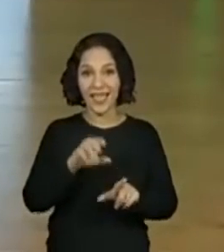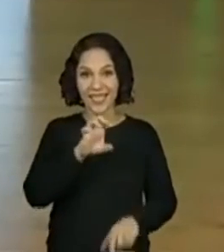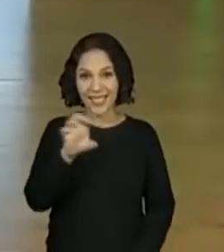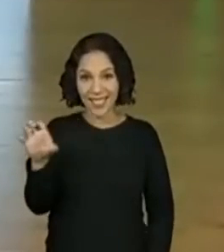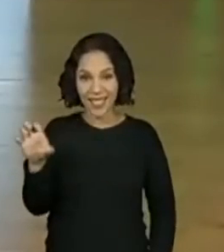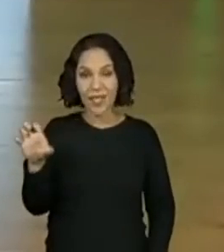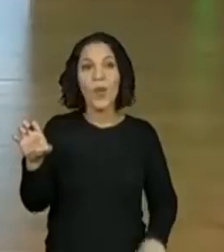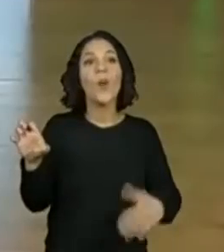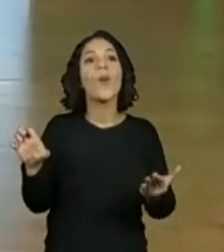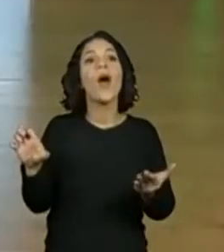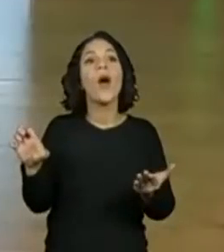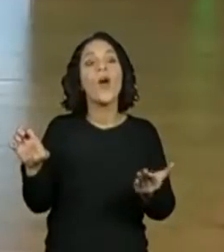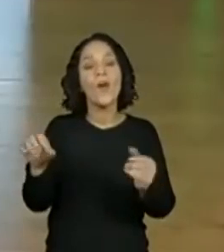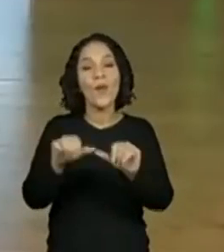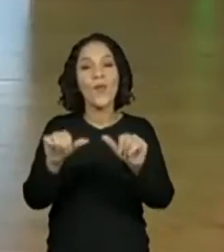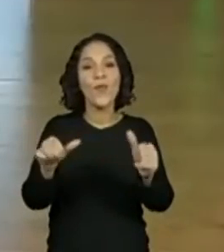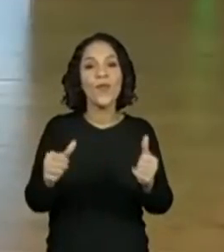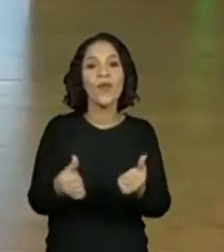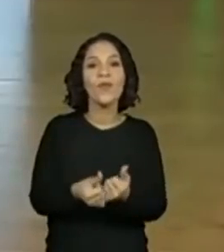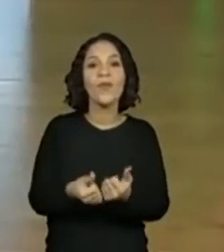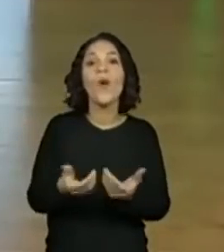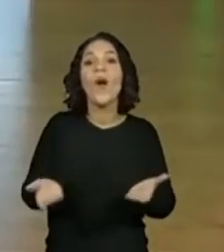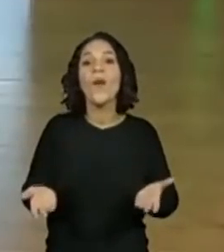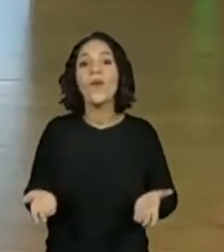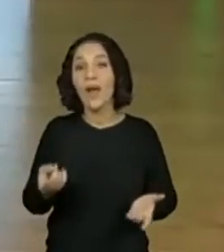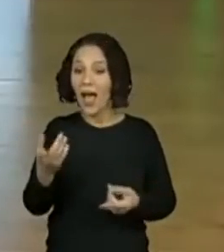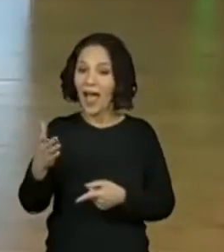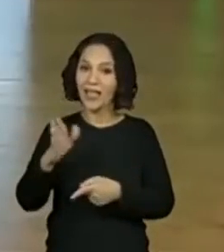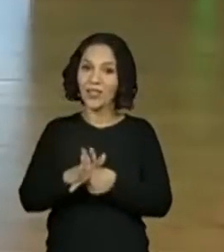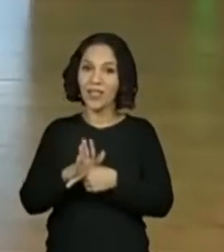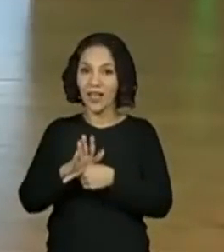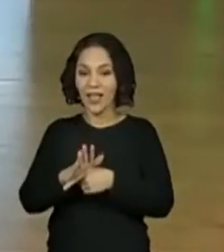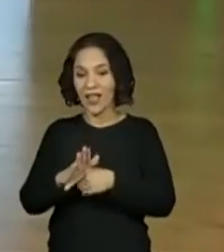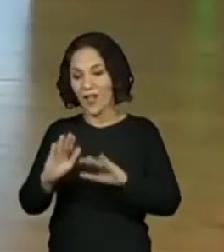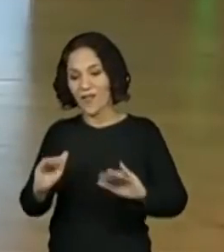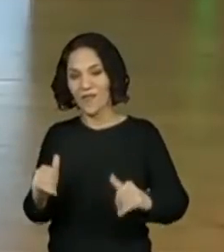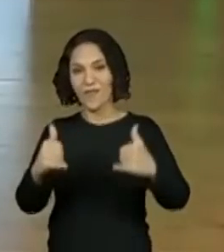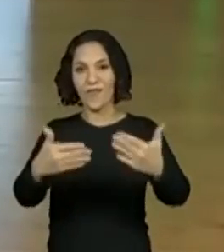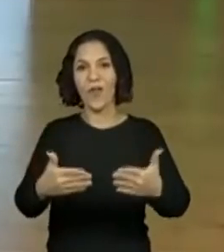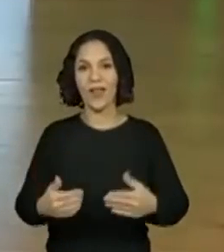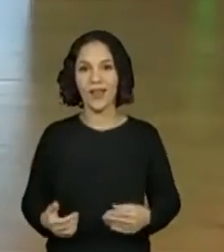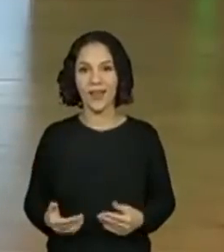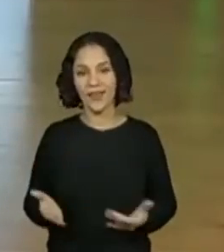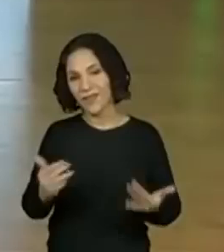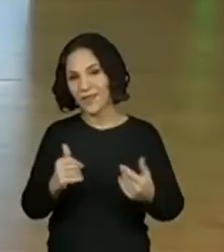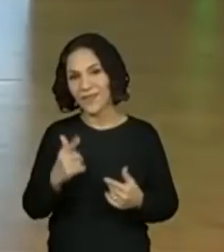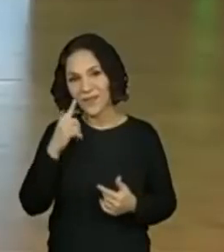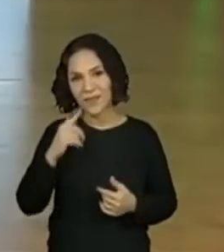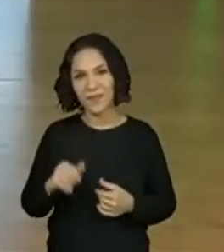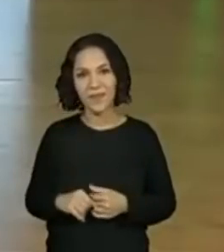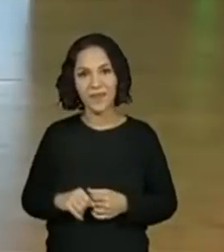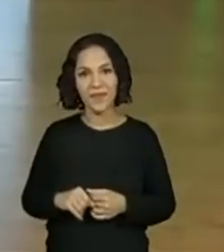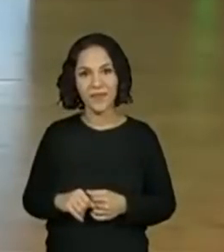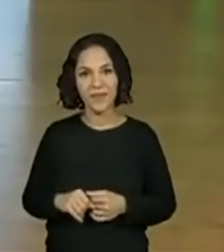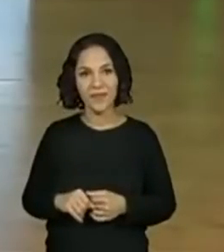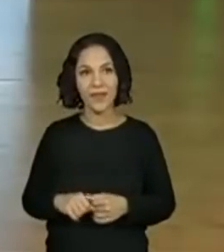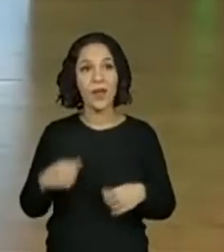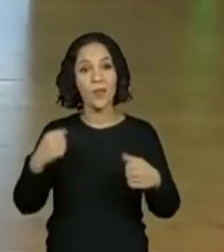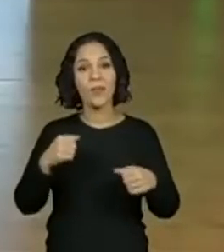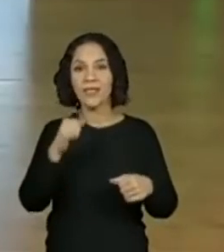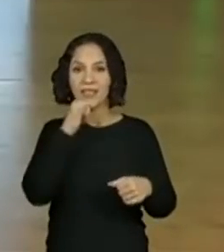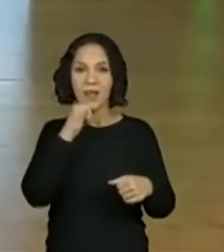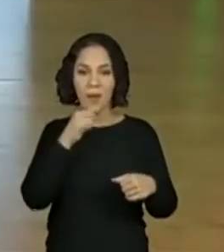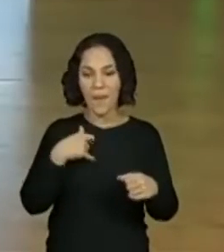figura? Pra ela sair desse tapete logo, vocês vão ajudar ela a sair do tapete. É, o objetivo é atravessar o tapete. Criançada, ela precisa sair